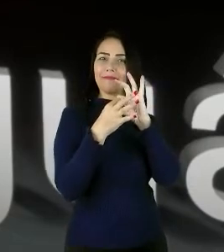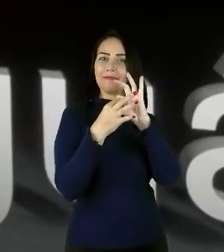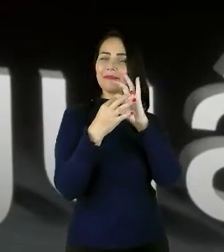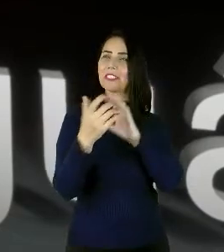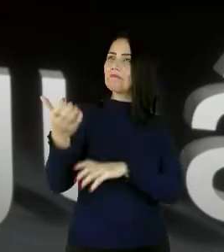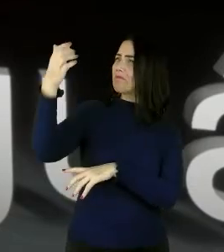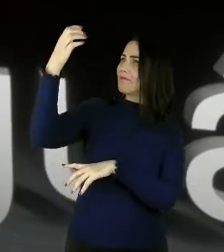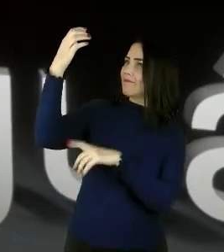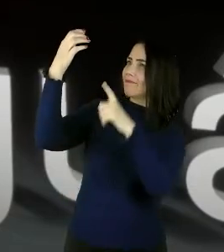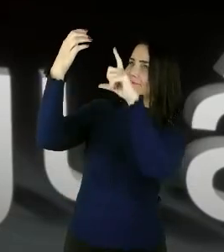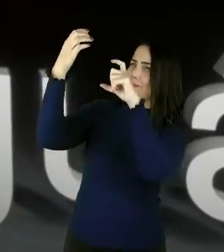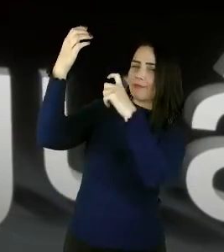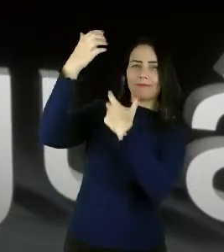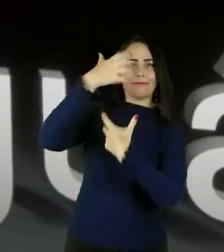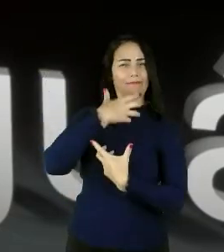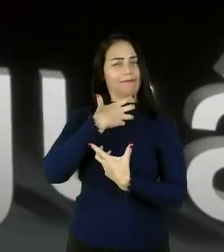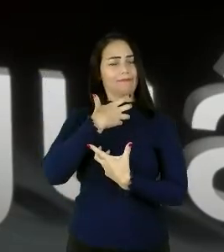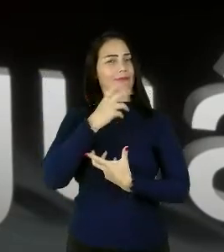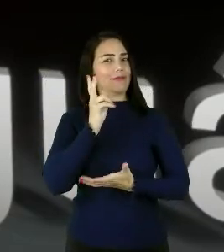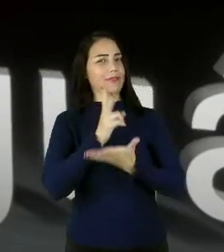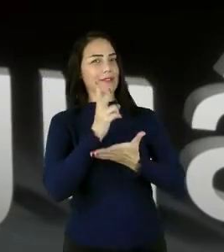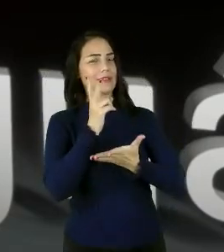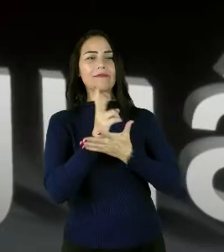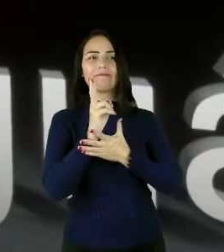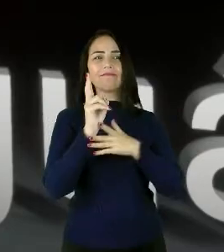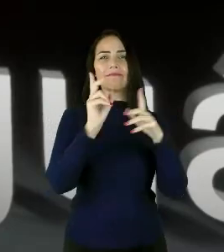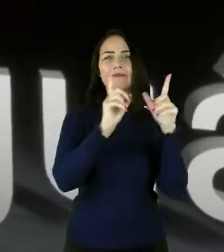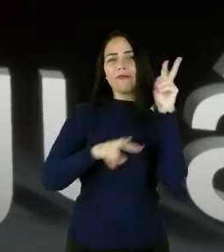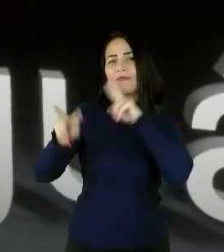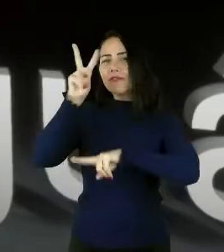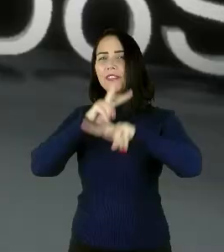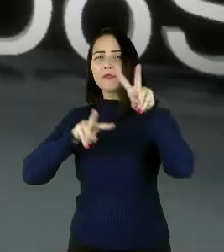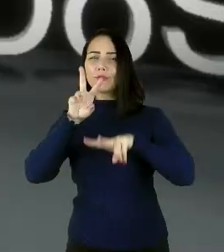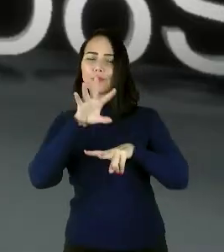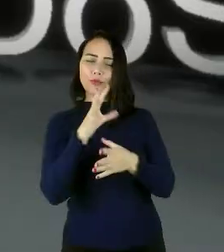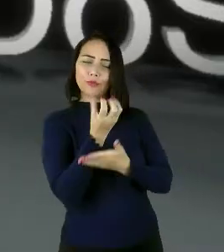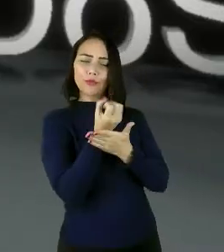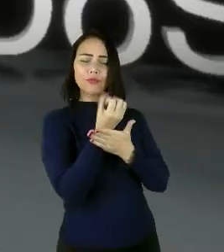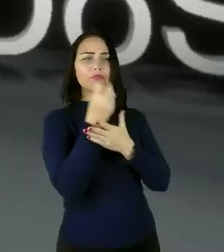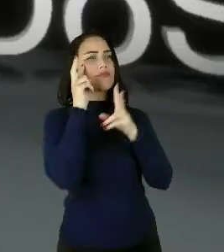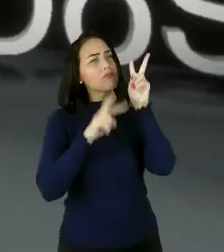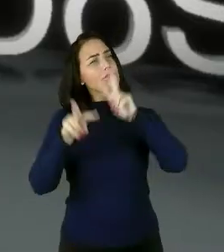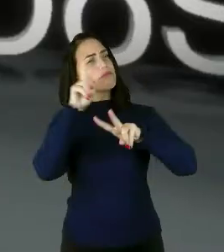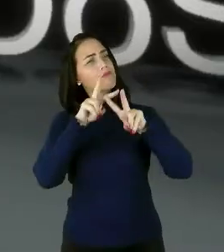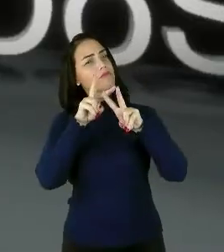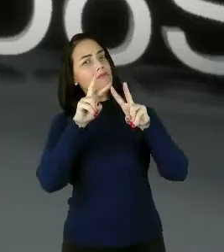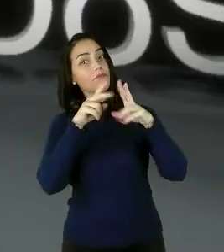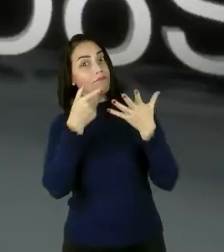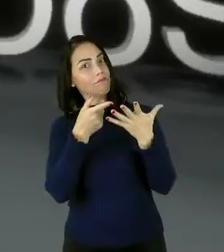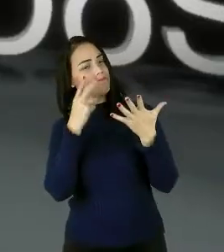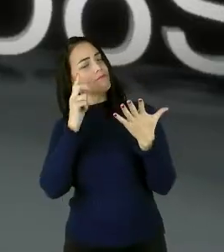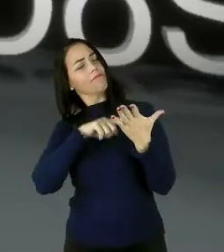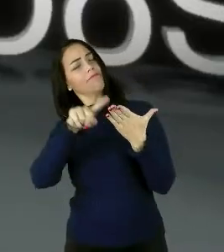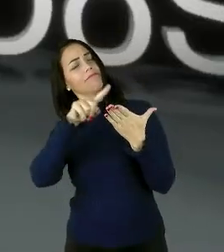assim a todos diariamente capitando vendo interagindo olhamos o mundo através dessas